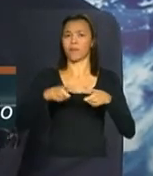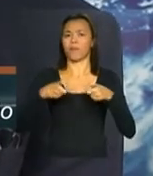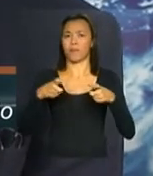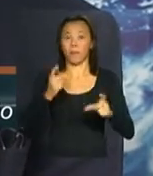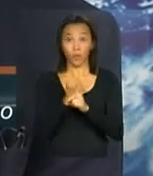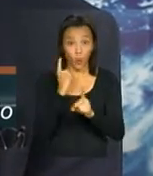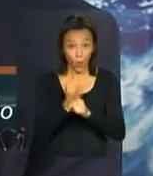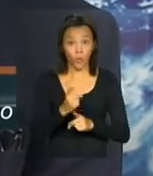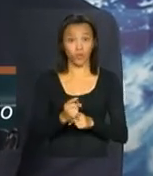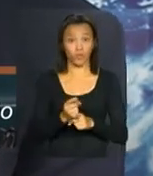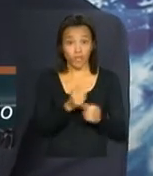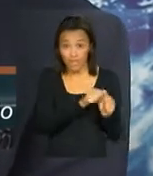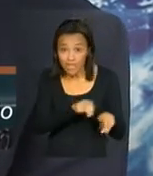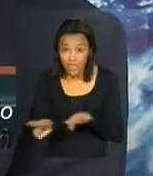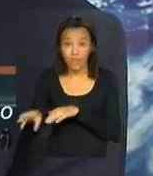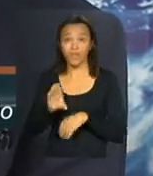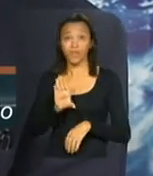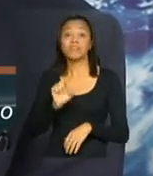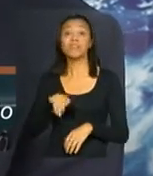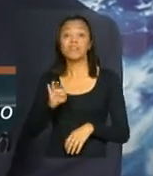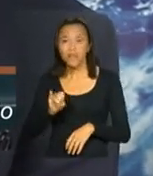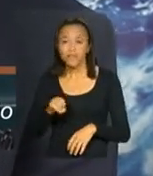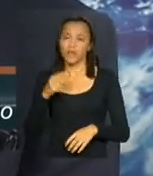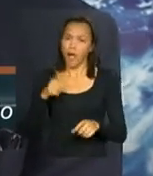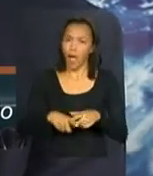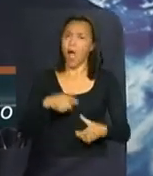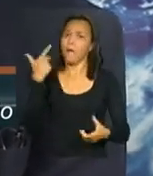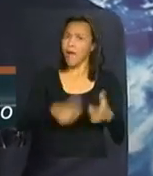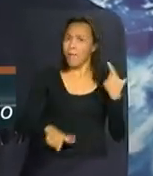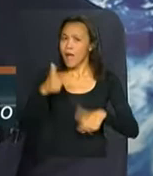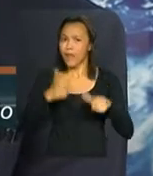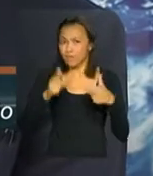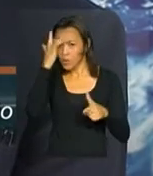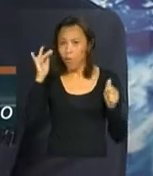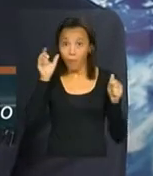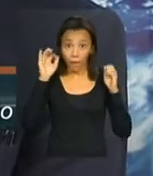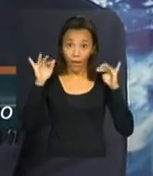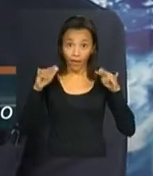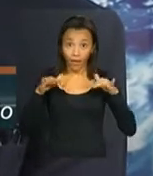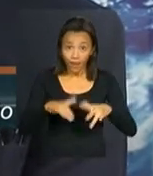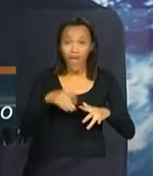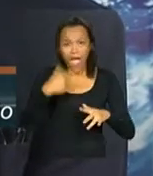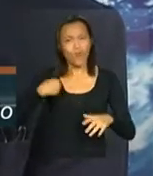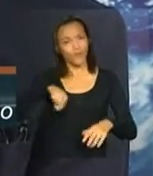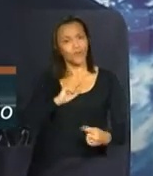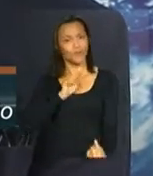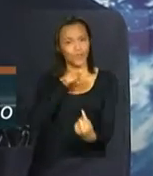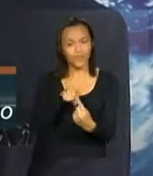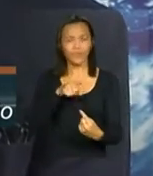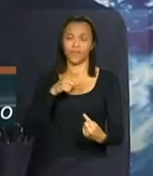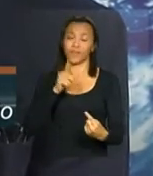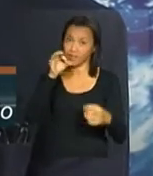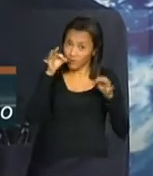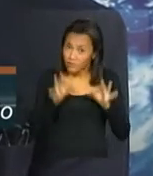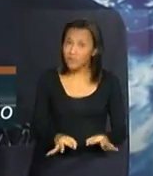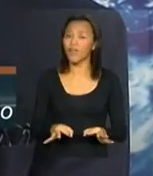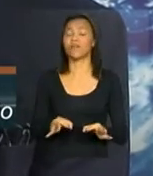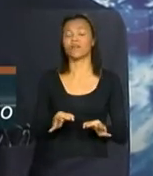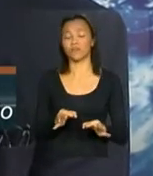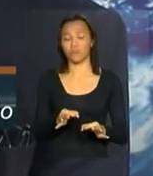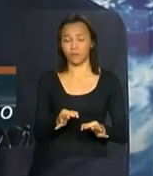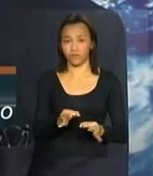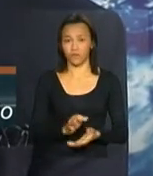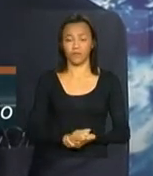da semana da ciência aumenta mais o número de participantes que ela esse é o nosso objetivo não é a gente quer que realmente